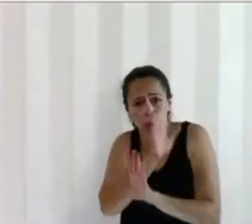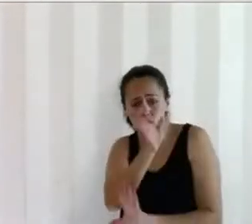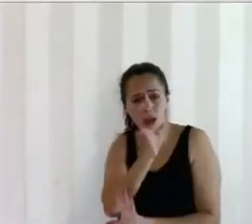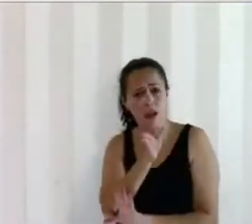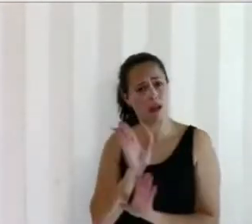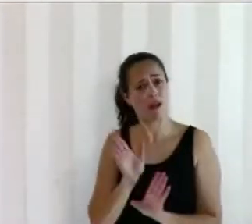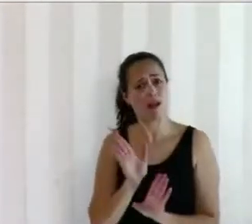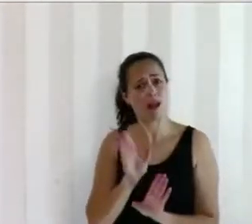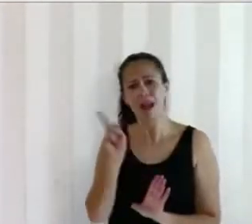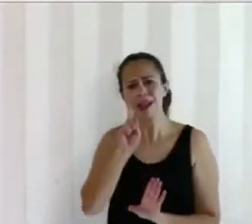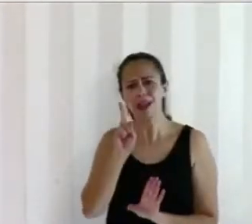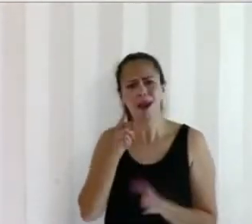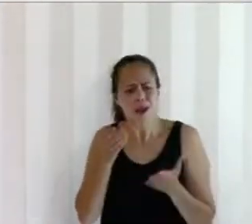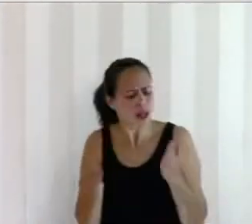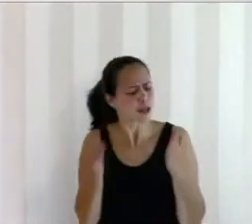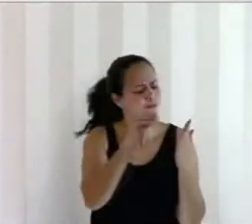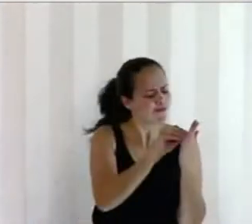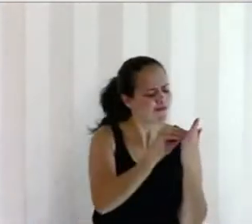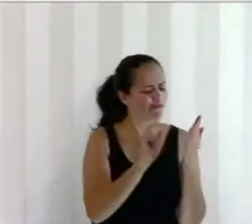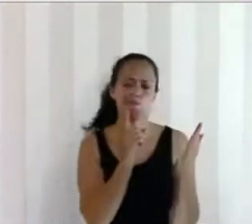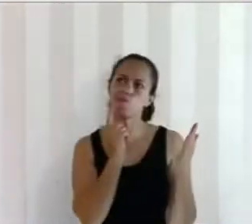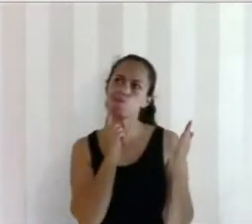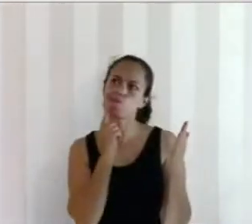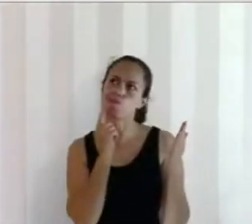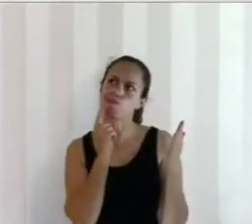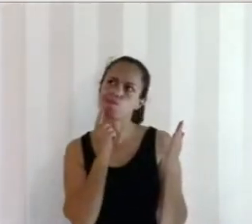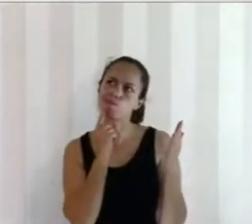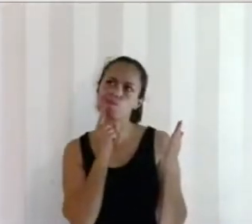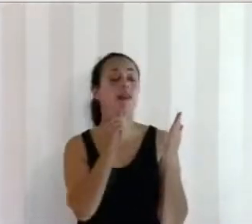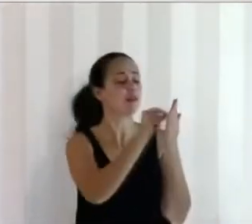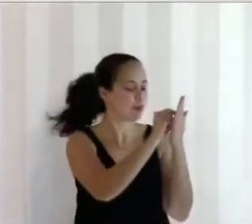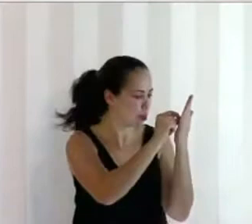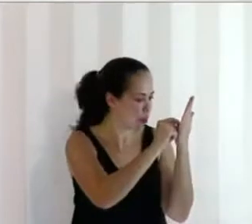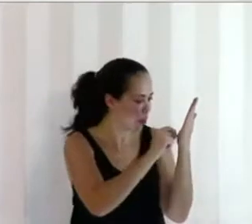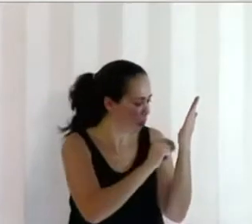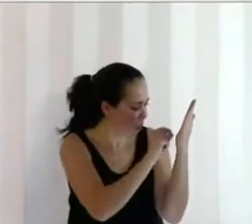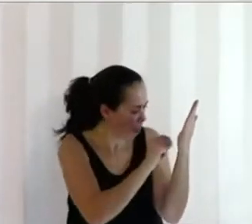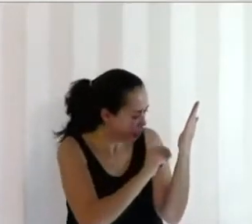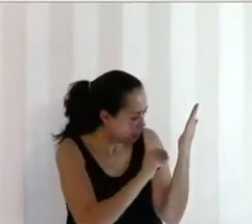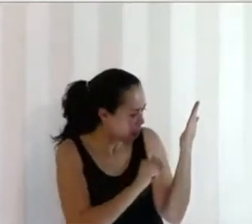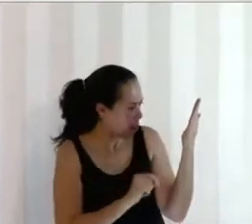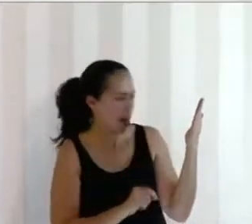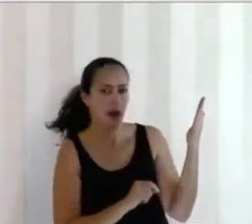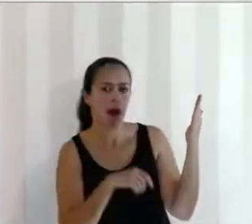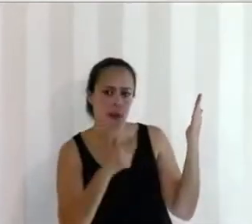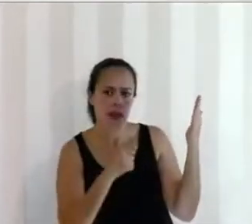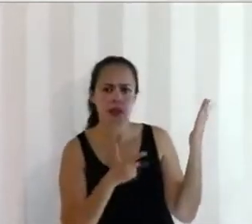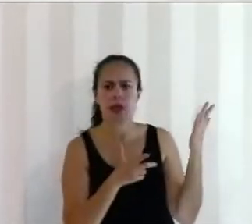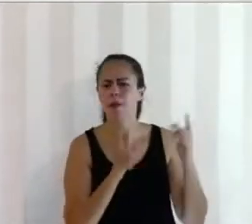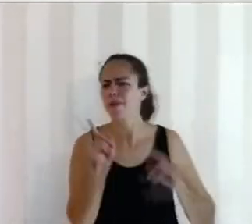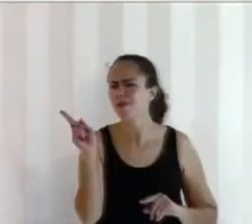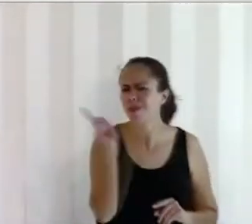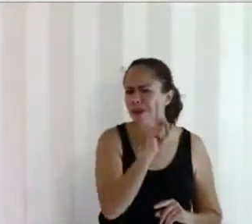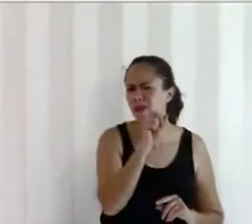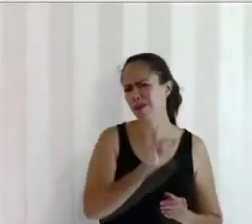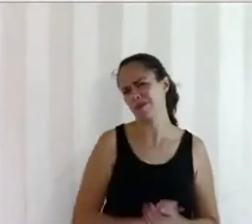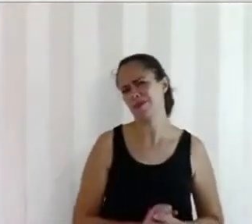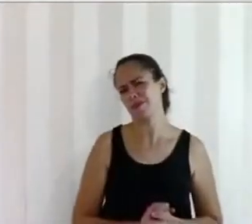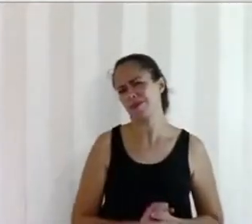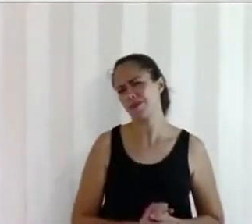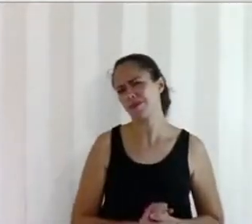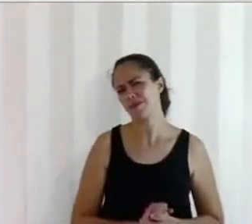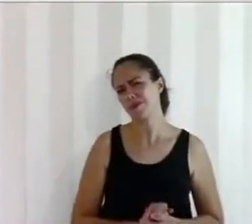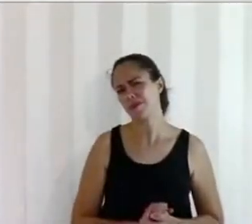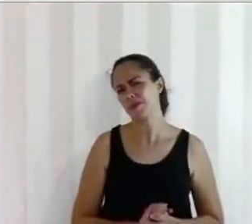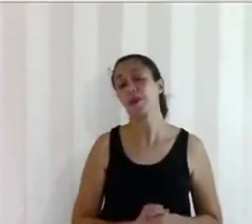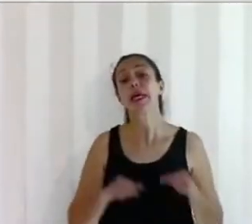isso. Por isso, as igrejas legalistas de hoje, elas não agradam ao Senhor,